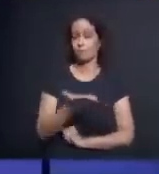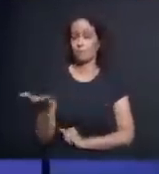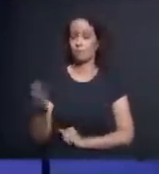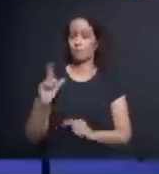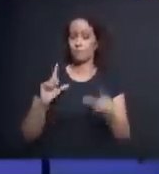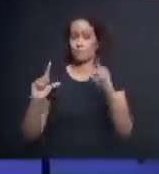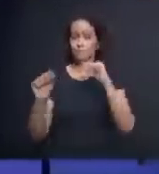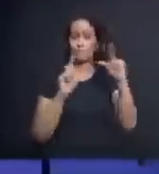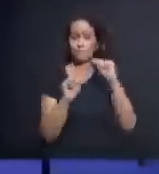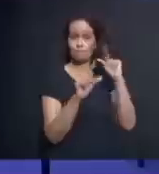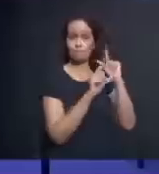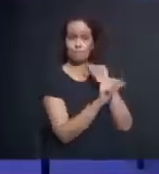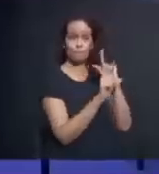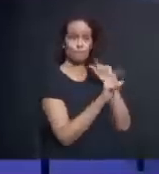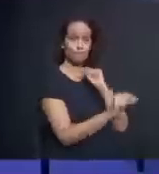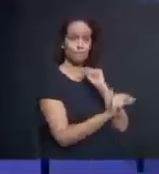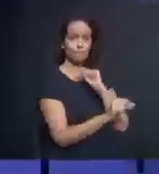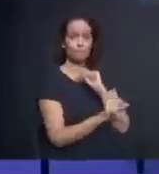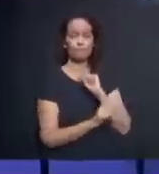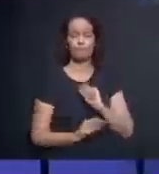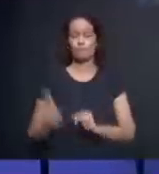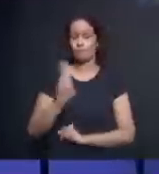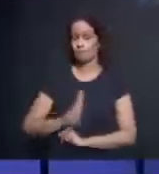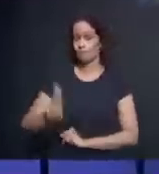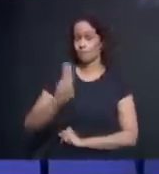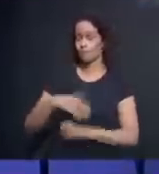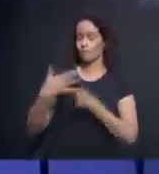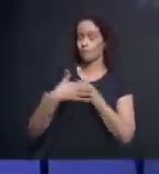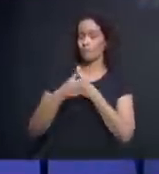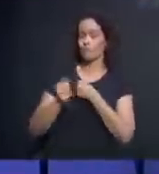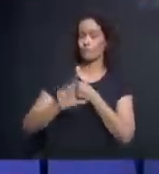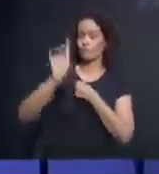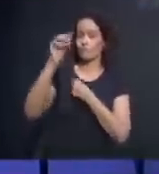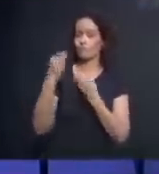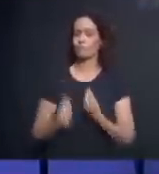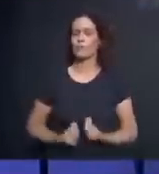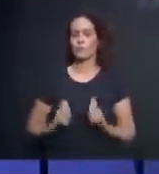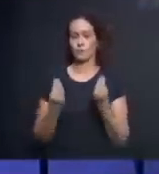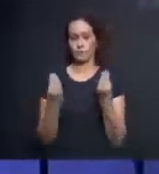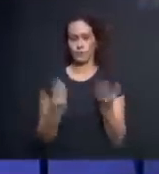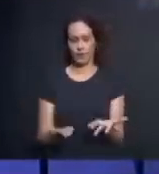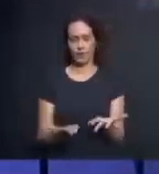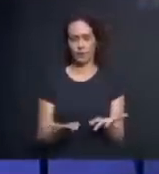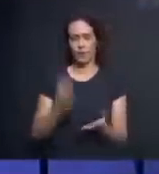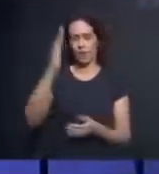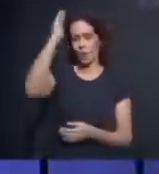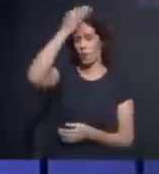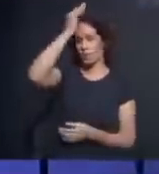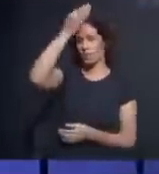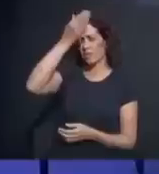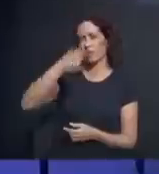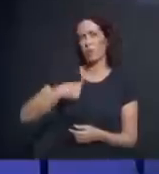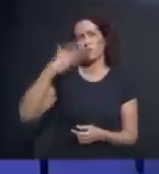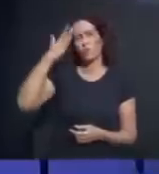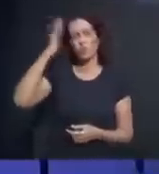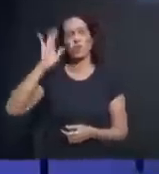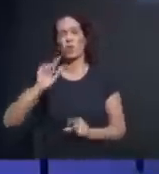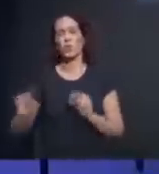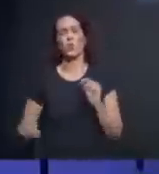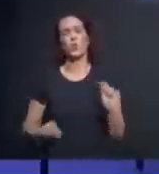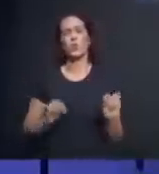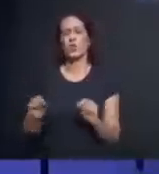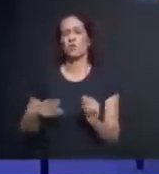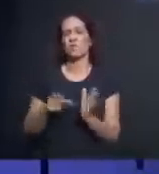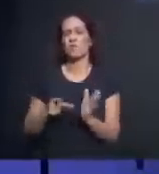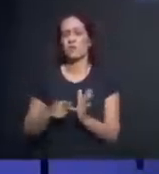daqui para usar o chamado que Deus te deu. Assim, eu não sei o que é de verdade. Então, de